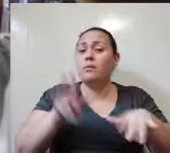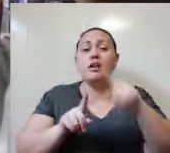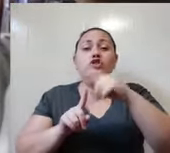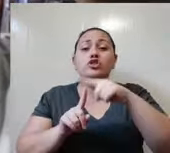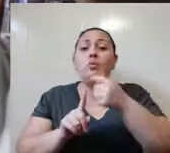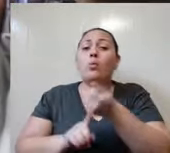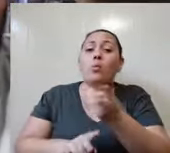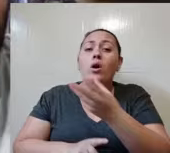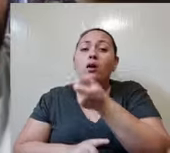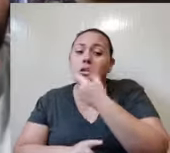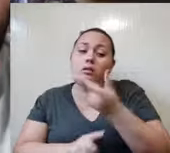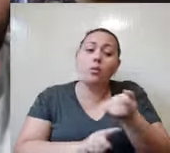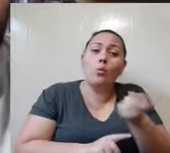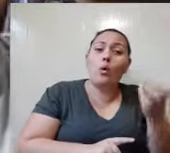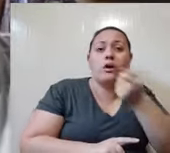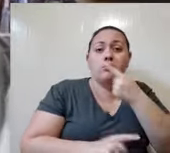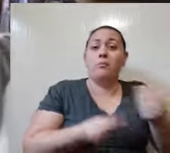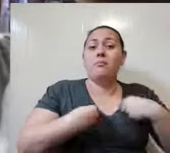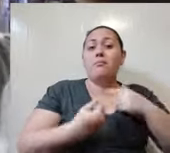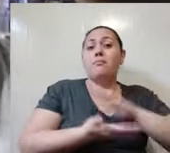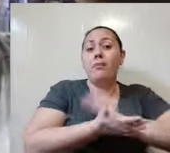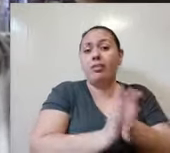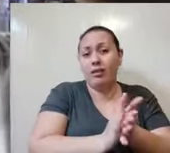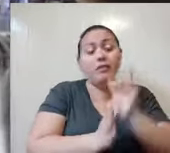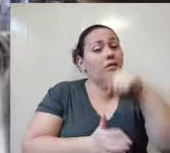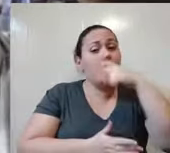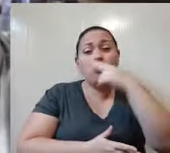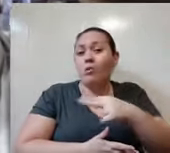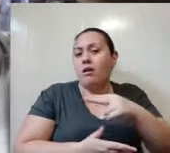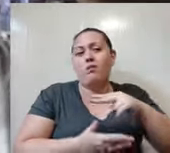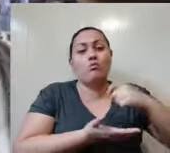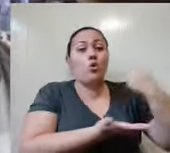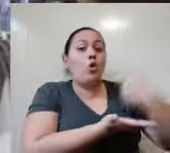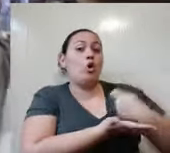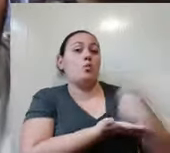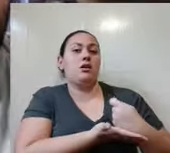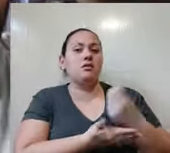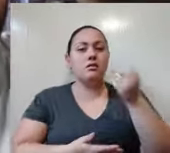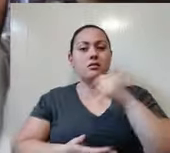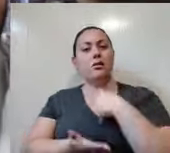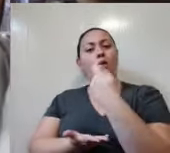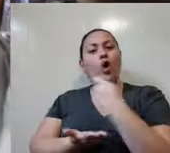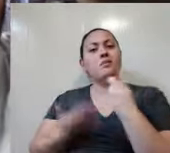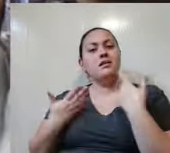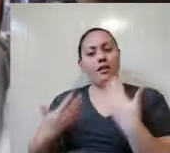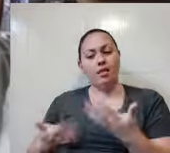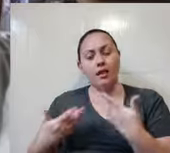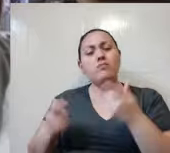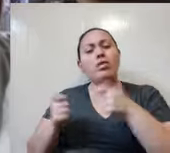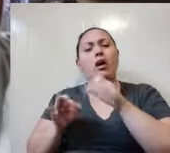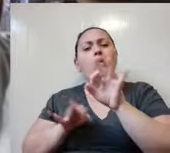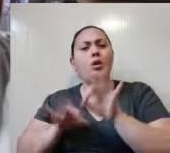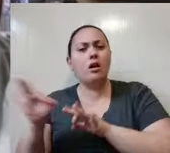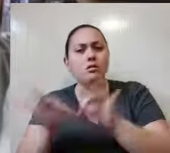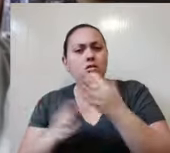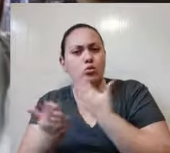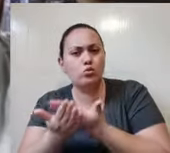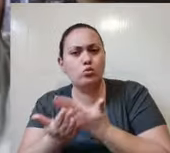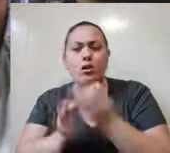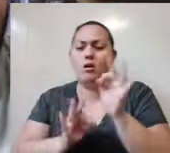for bem manejada, se ela for organizada, se ela for utilizada como um combustível bacana, a gente pode produzir uma organização para estudos,